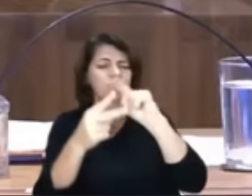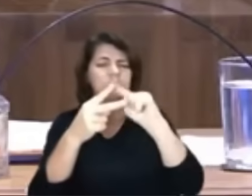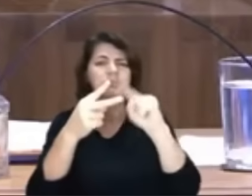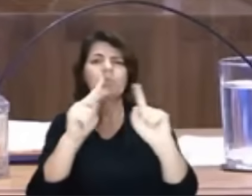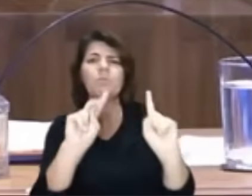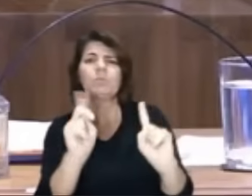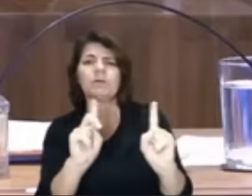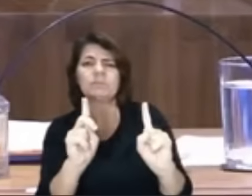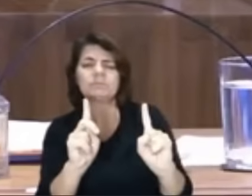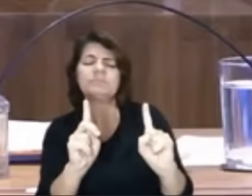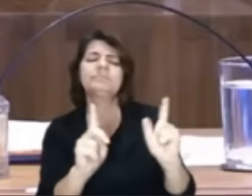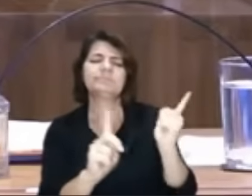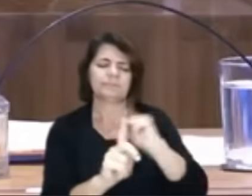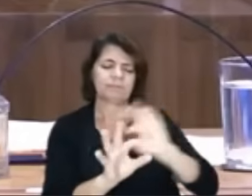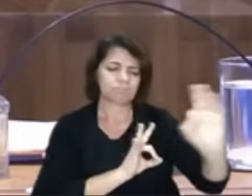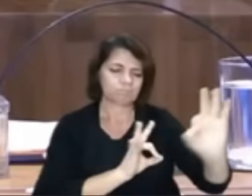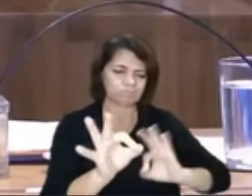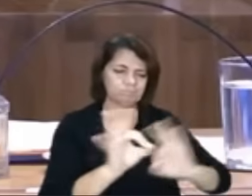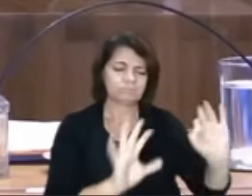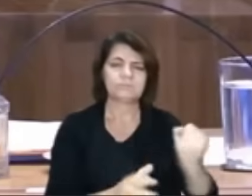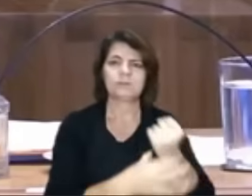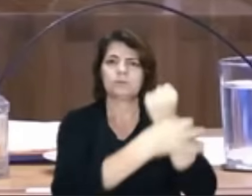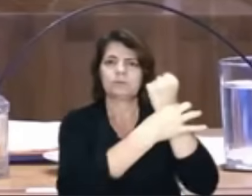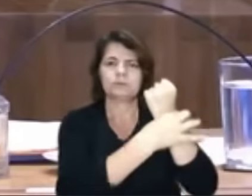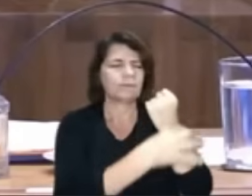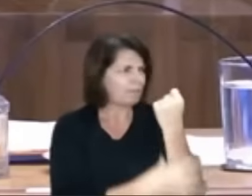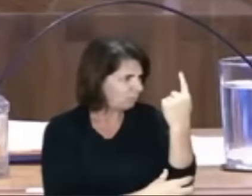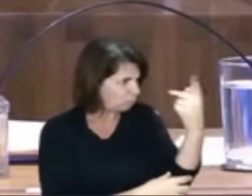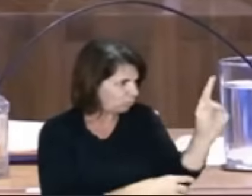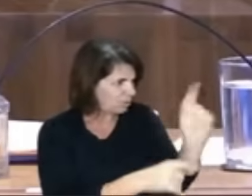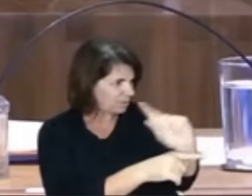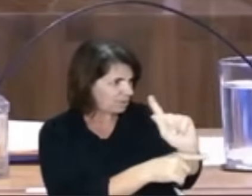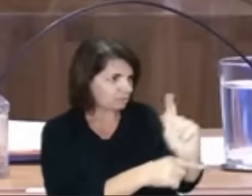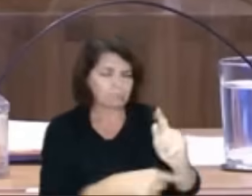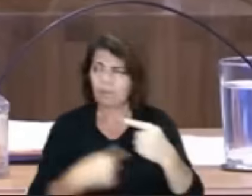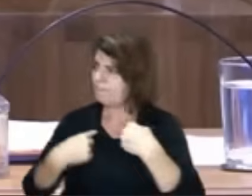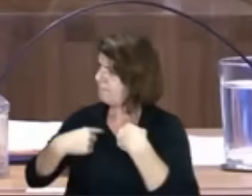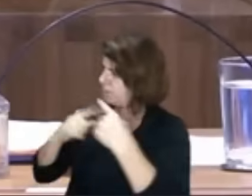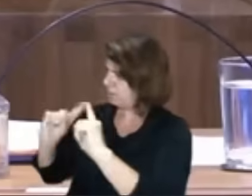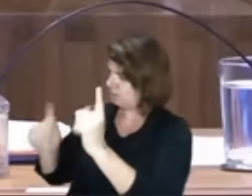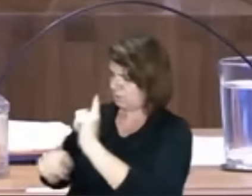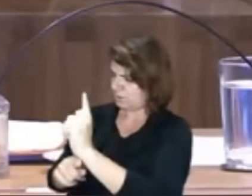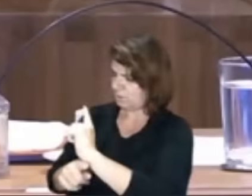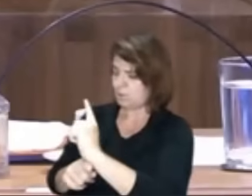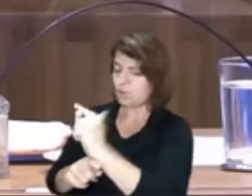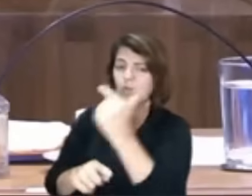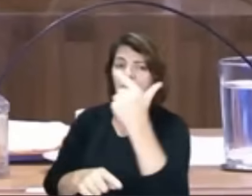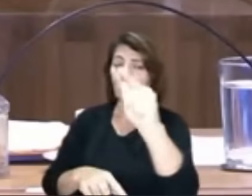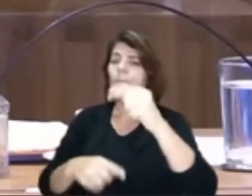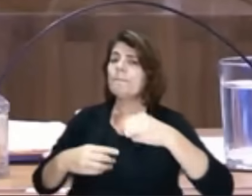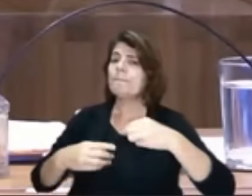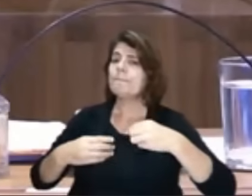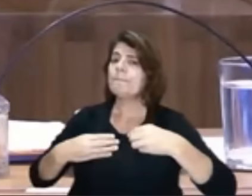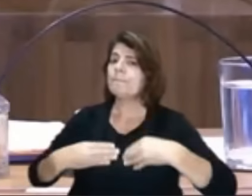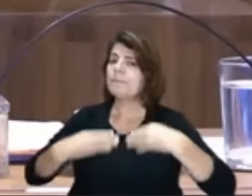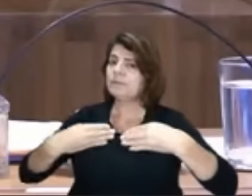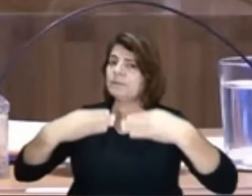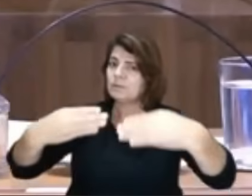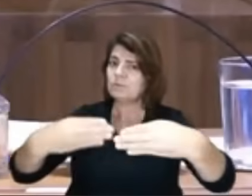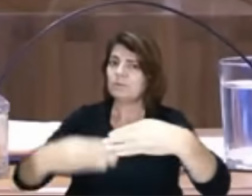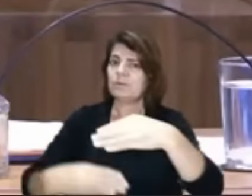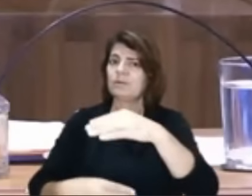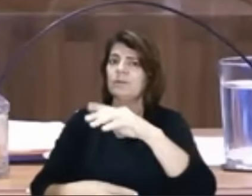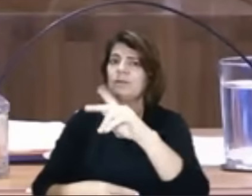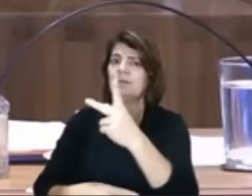isso então sobre a sua gestão não é a minha gestão a gestão do do ministro né mas o senhor